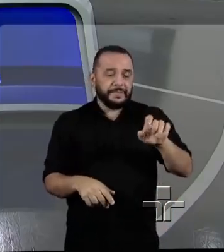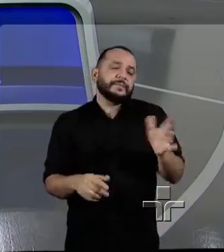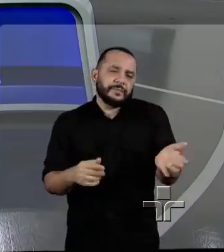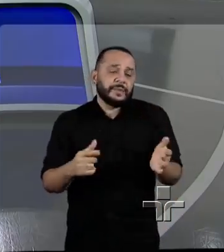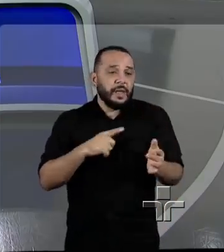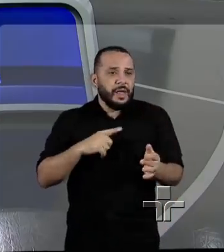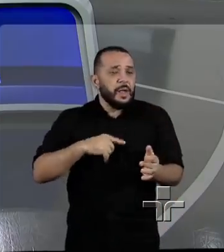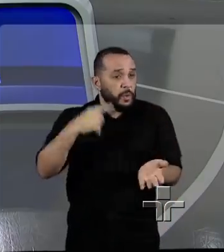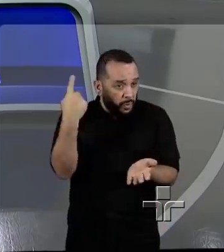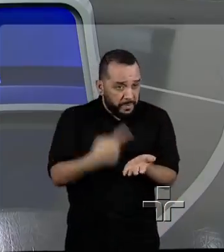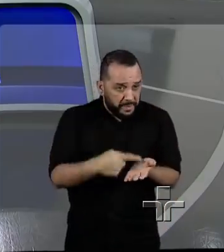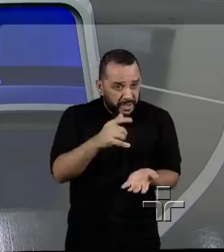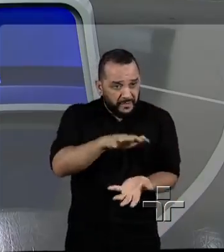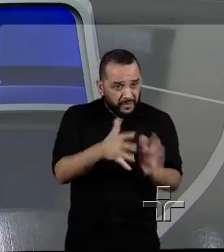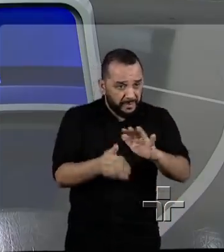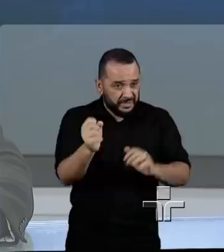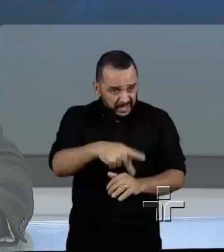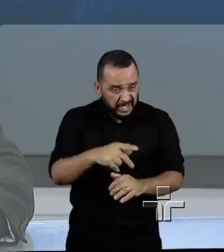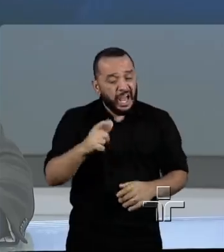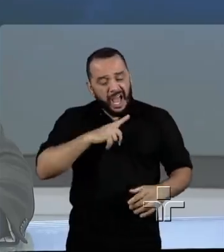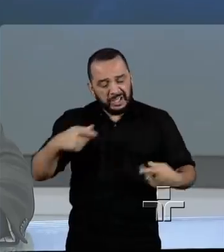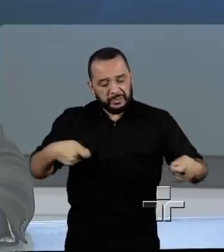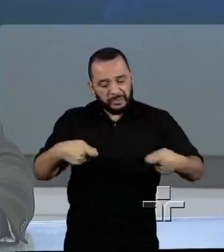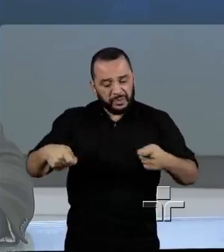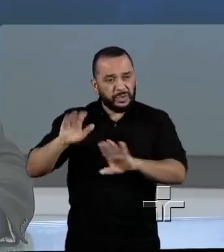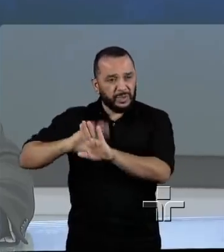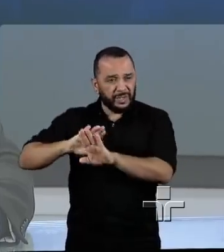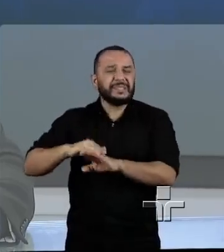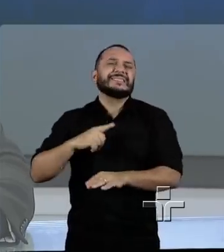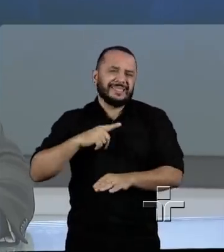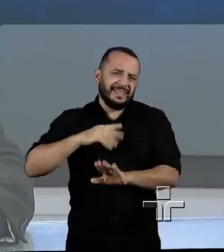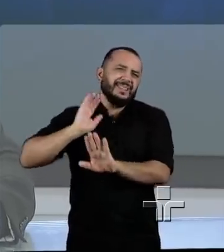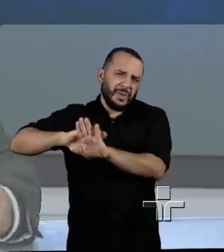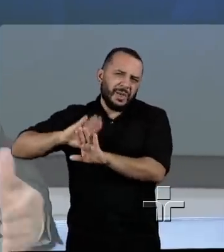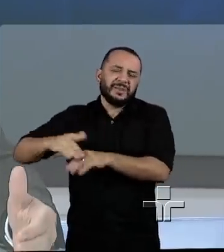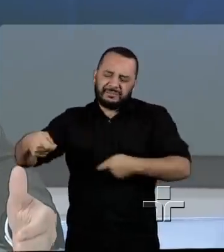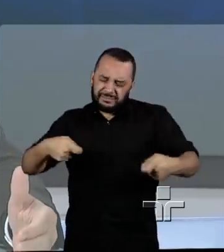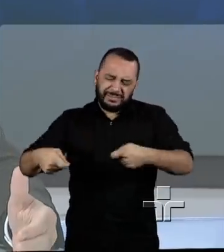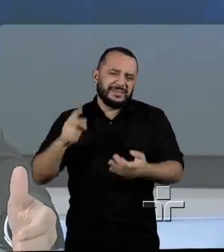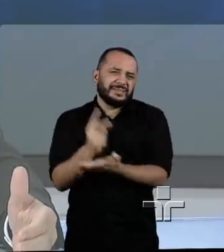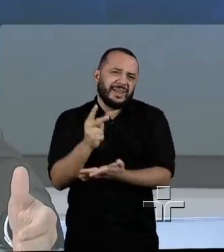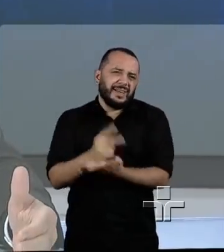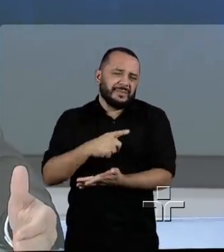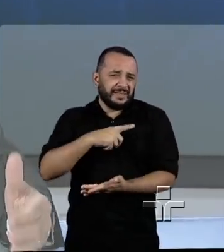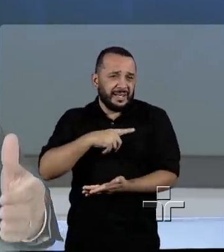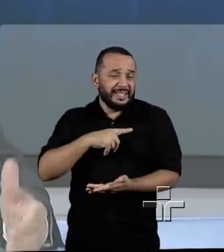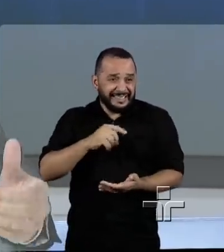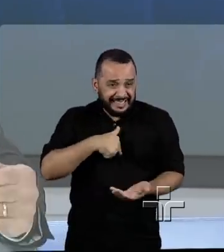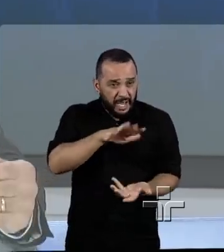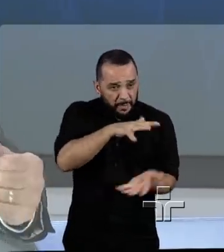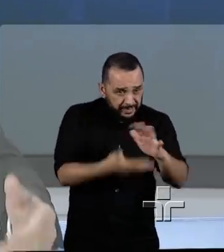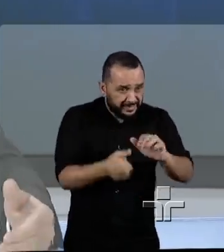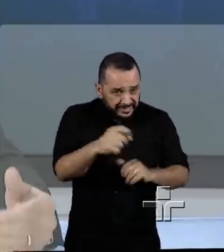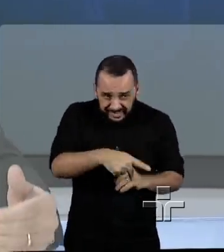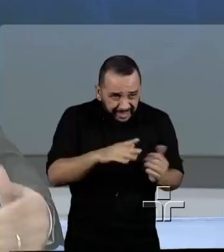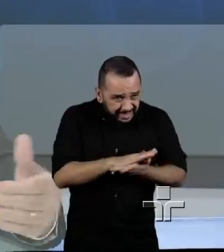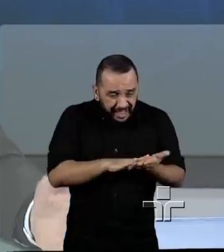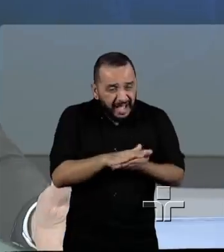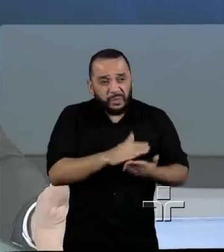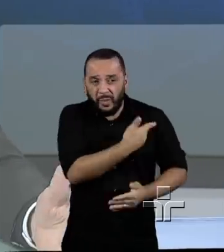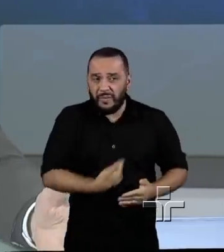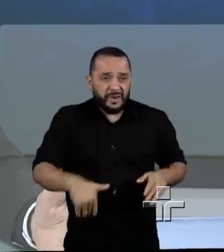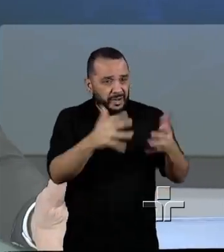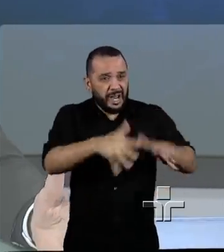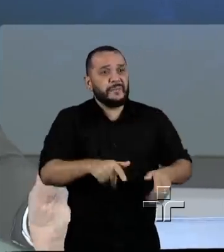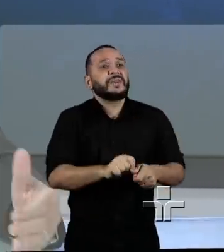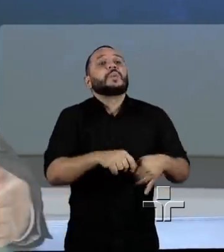a reforma da Previdência... ideológica. A disputa ideológica vai existir, existe sempre. O governo, sem a Previdência, acaba, quebra, não tem o que